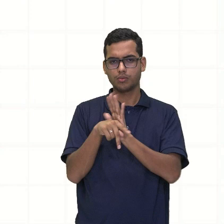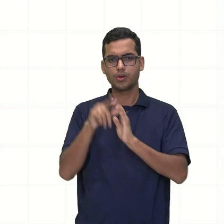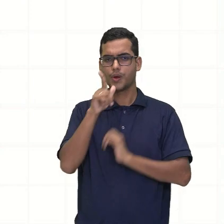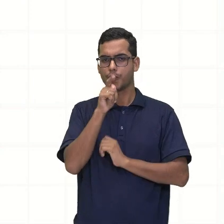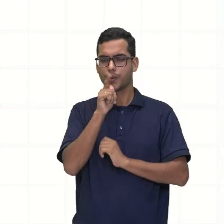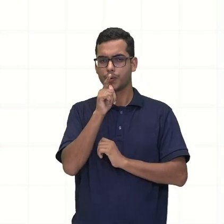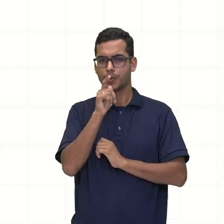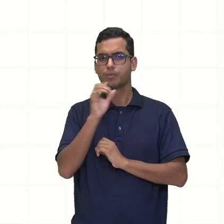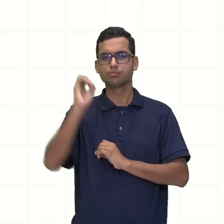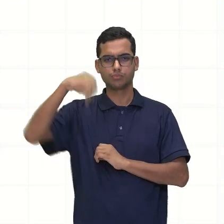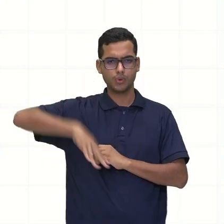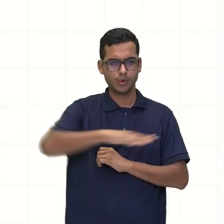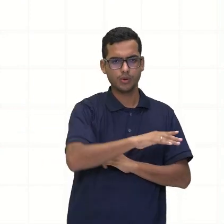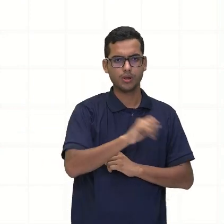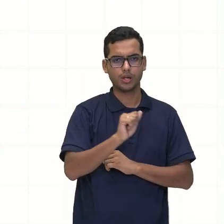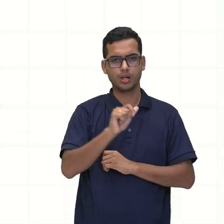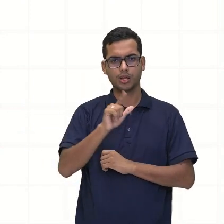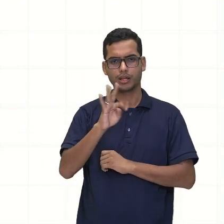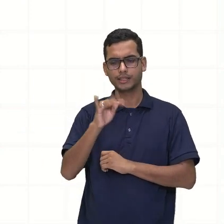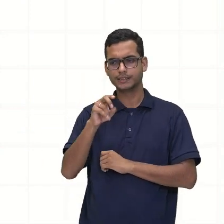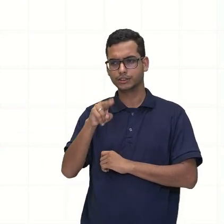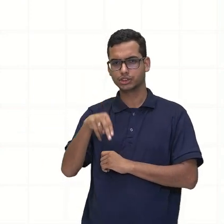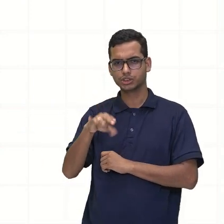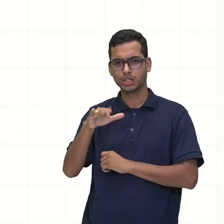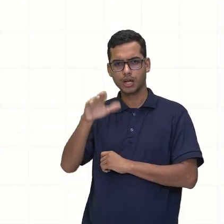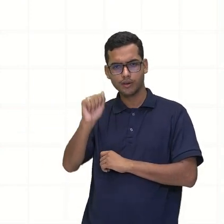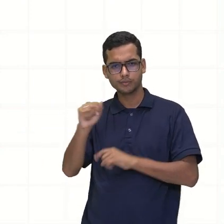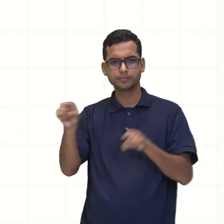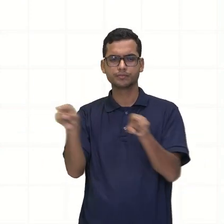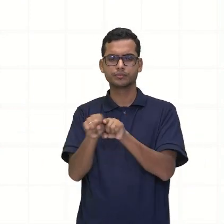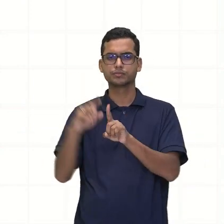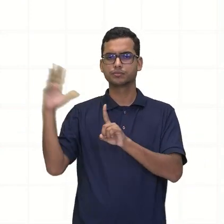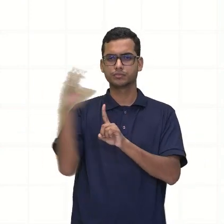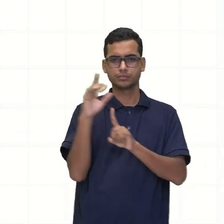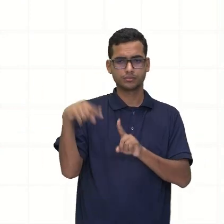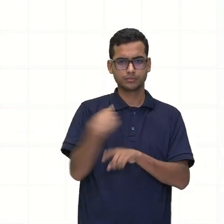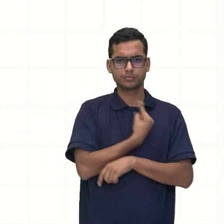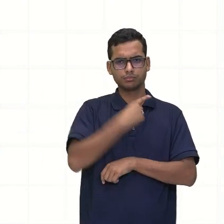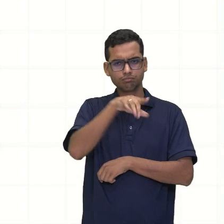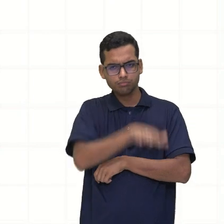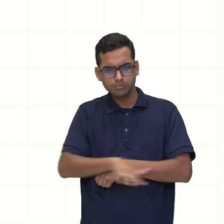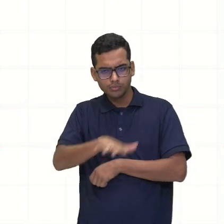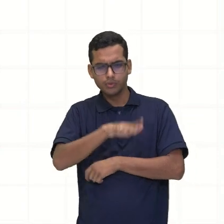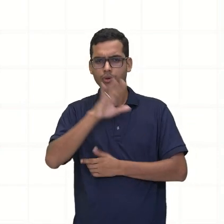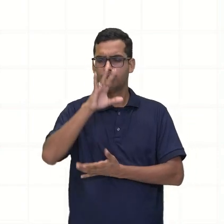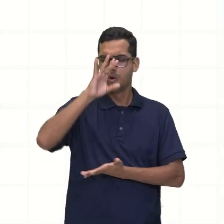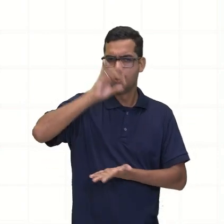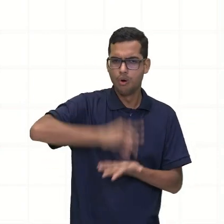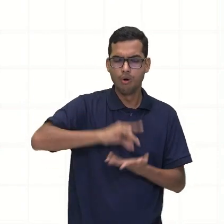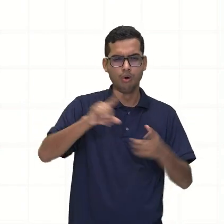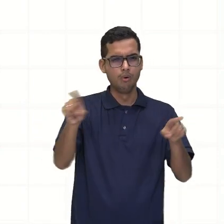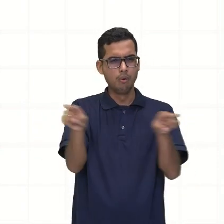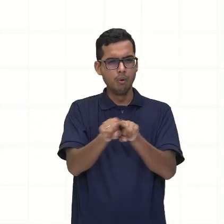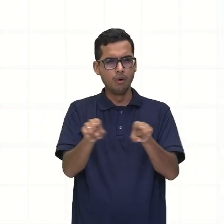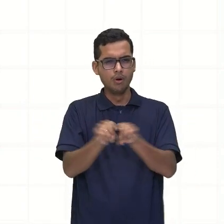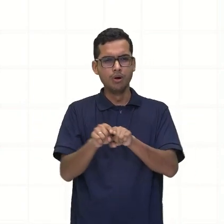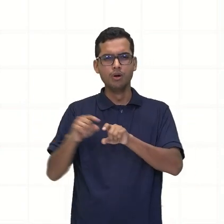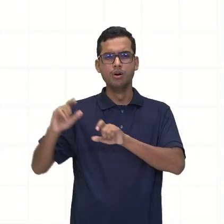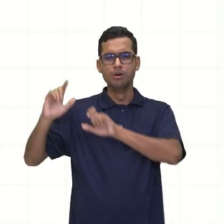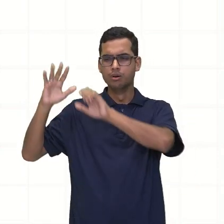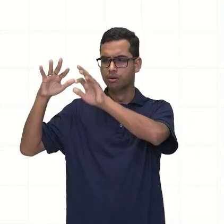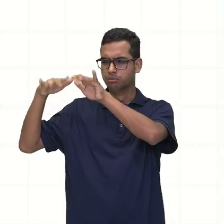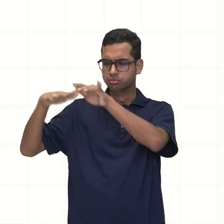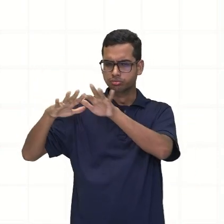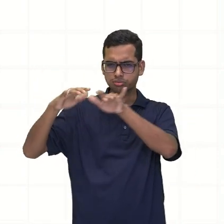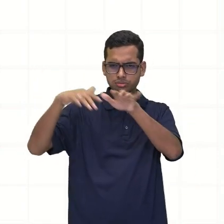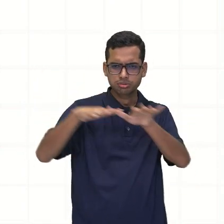influenciar aqui na nossa região, tá bom? E essa massa de ar, ela influencia na nossa região e traz ali o frio, né?